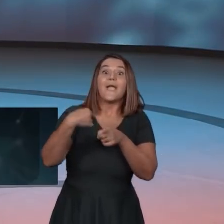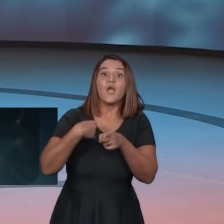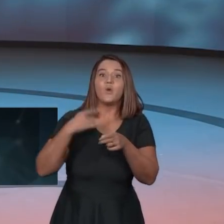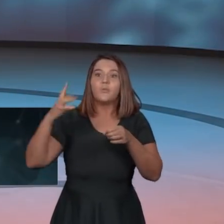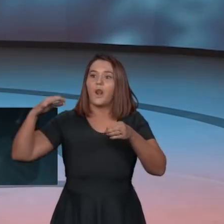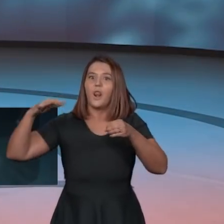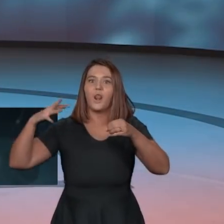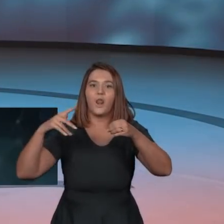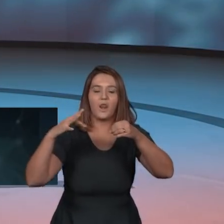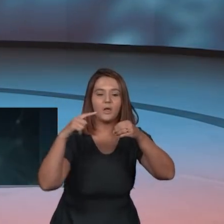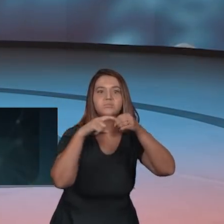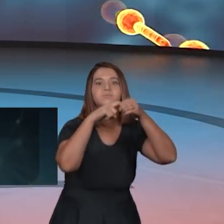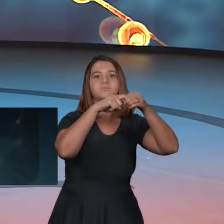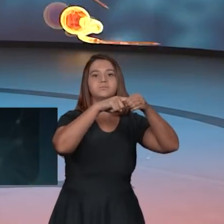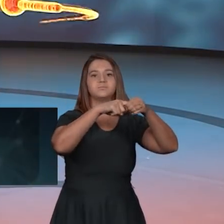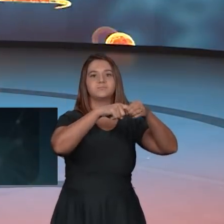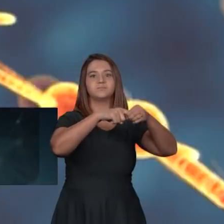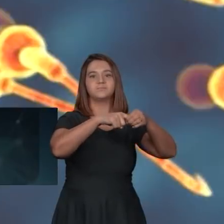com 1 em 10 mil.